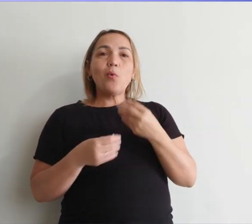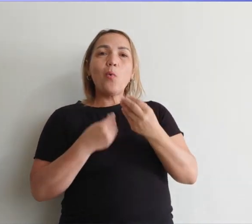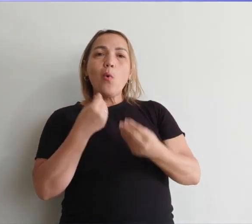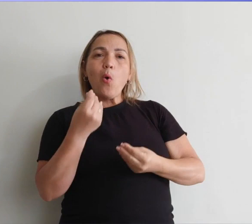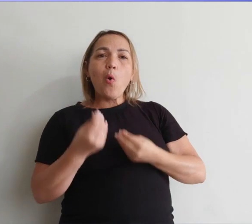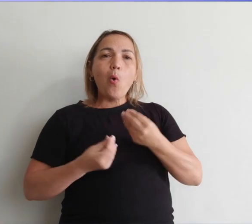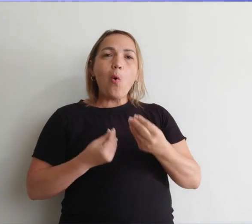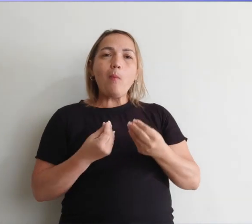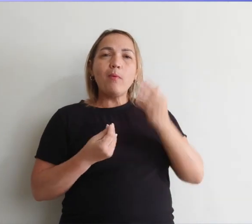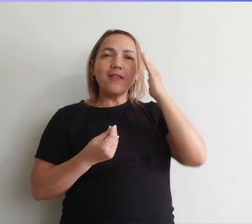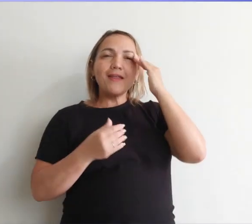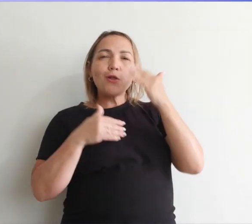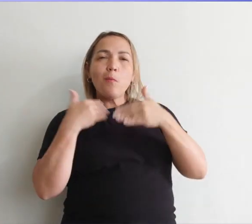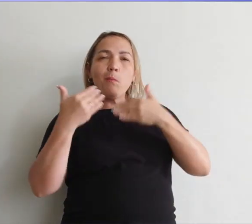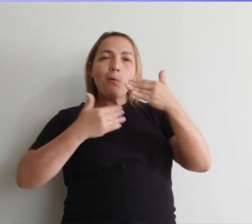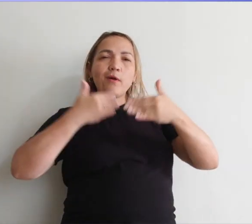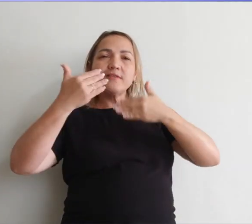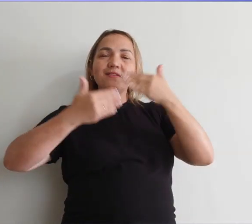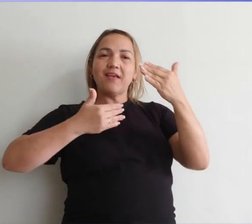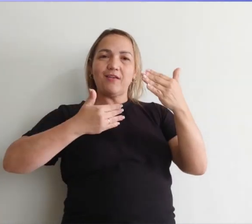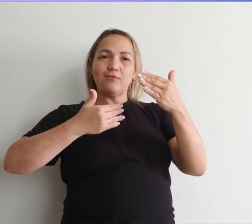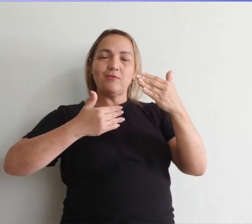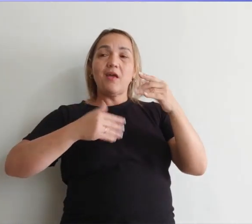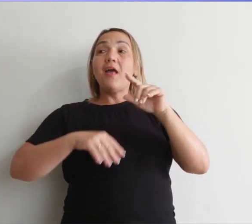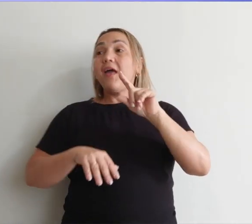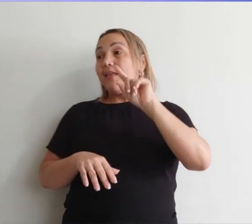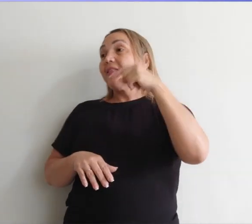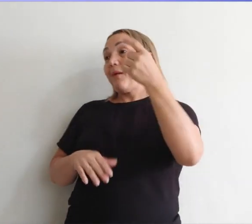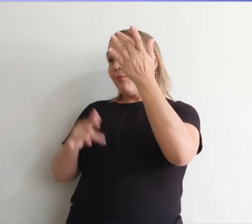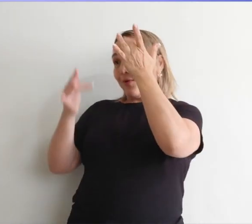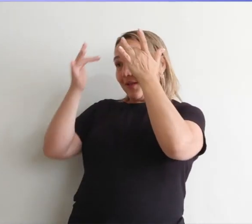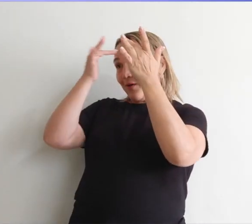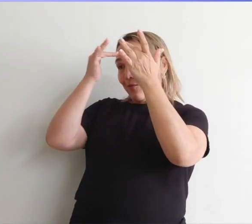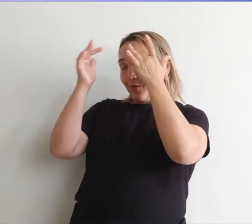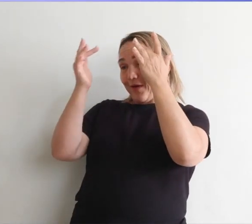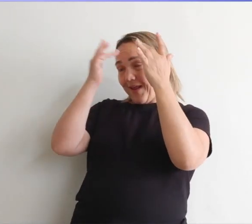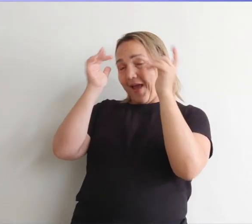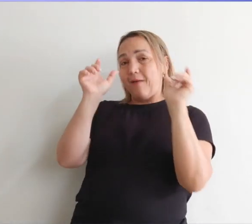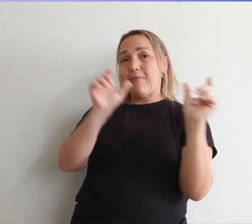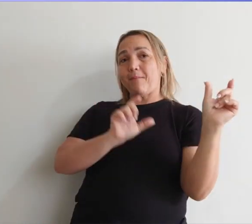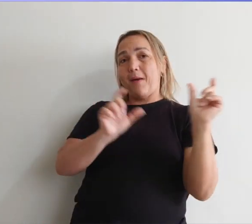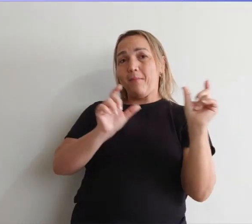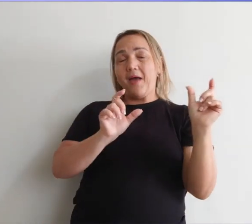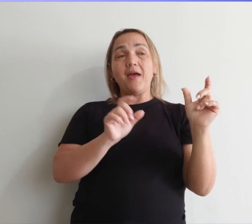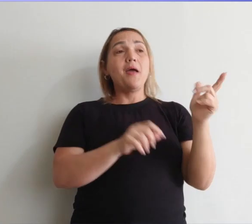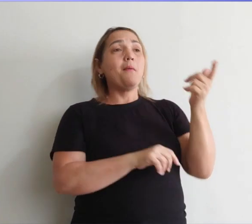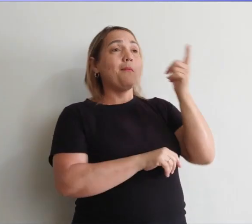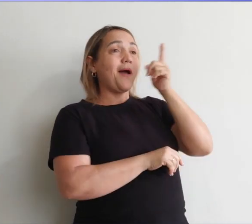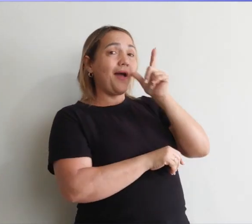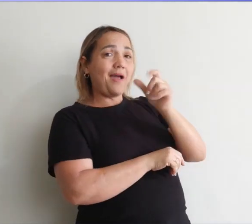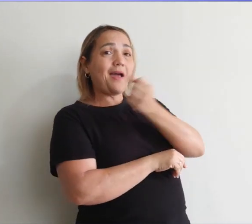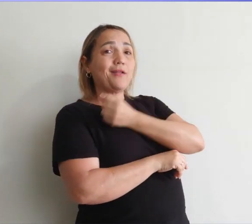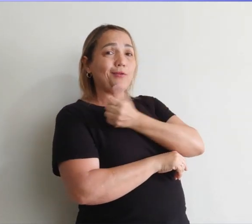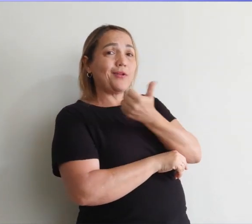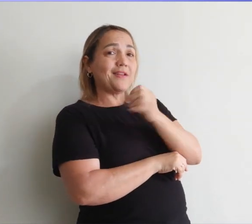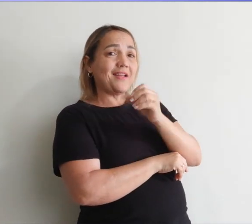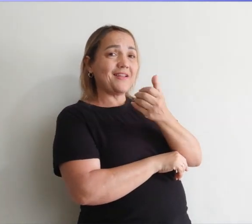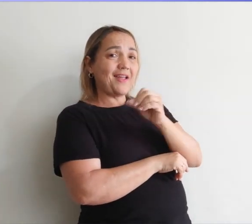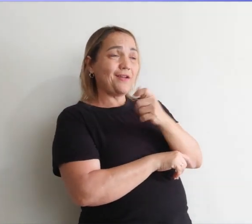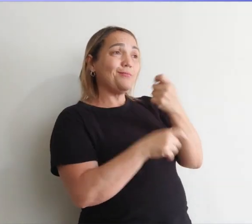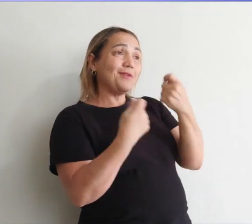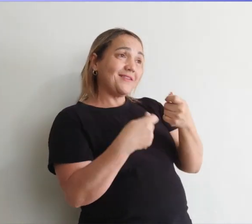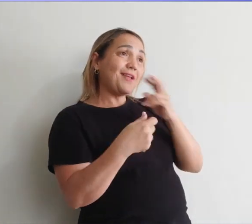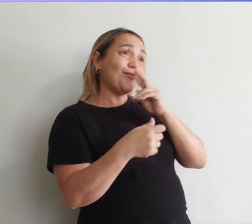o processo. E aí sim, depois decorar os termos, talvez. Assim, para ganhar o 10, tem que responder